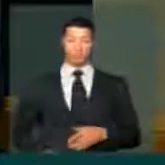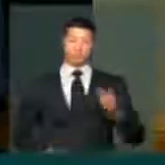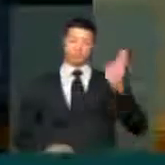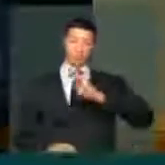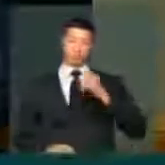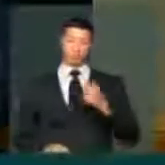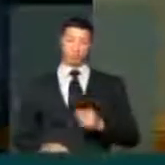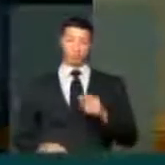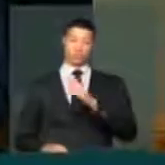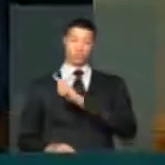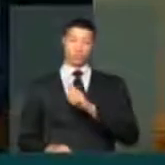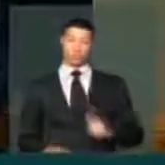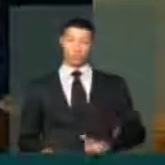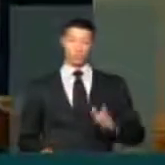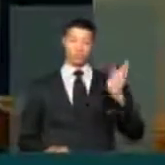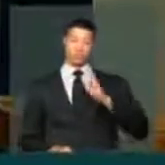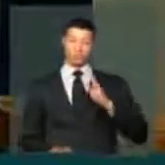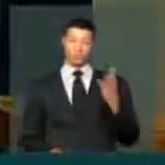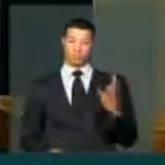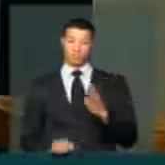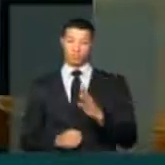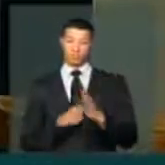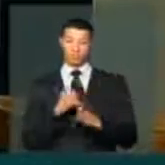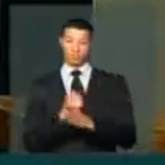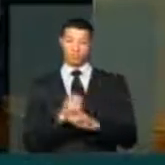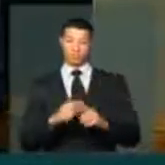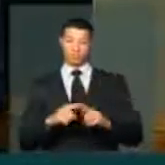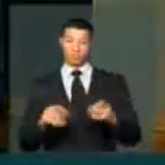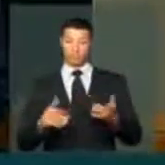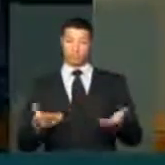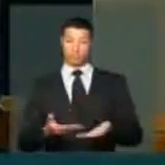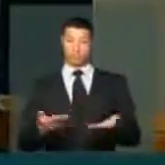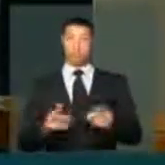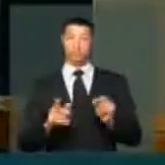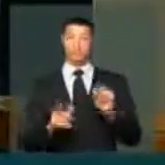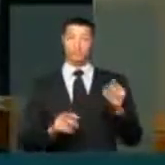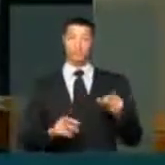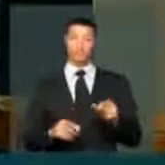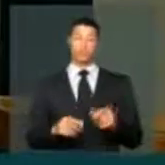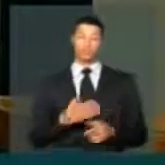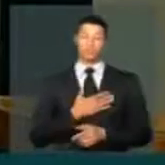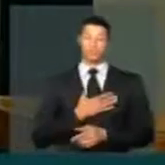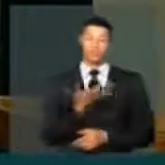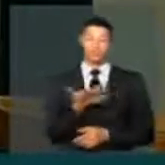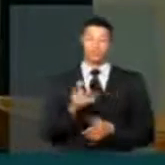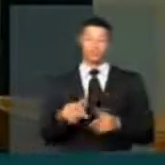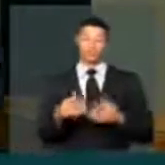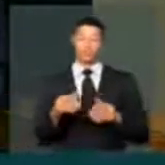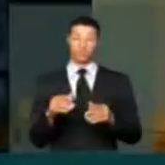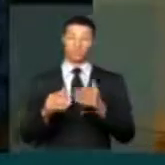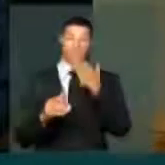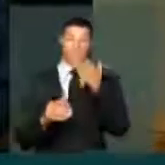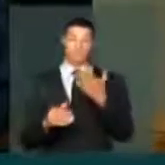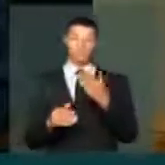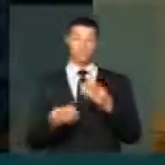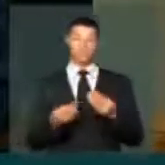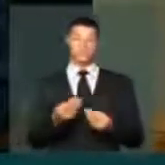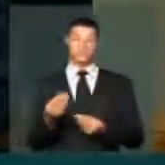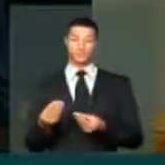deve governar o país por mais 4 anos. Agora, o que é repugnante é a forma